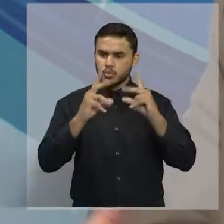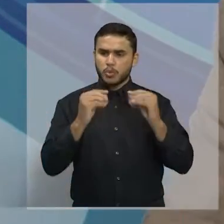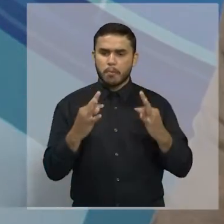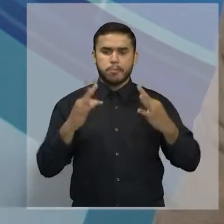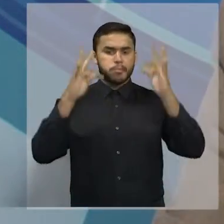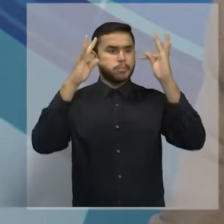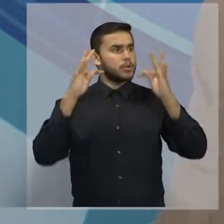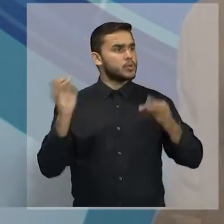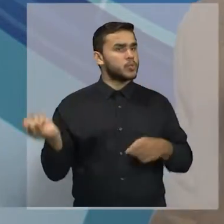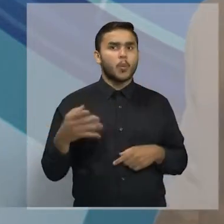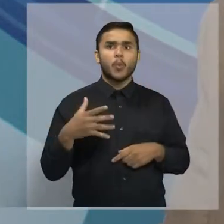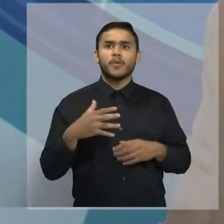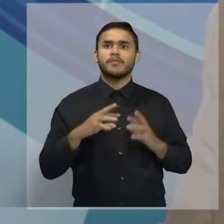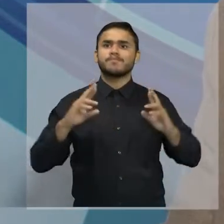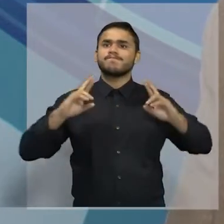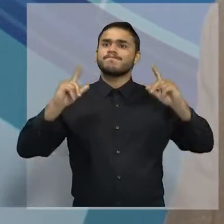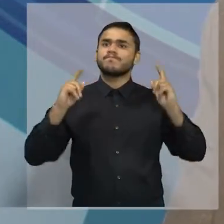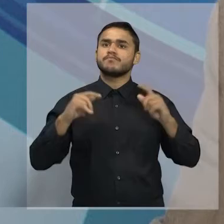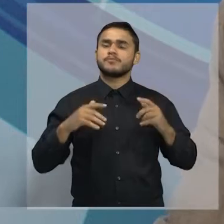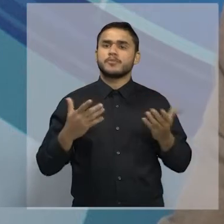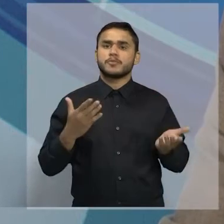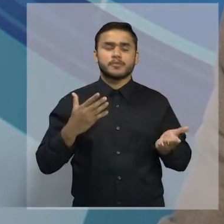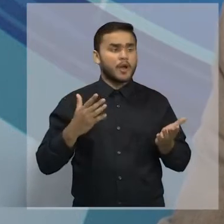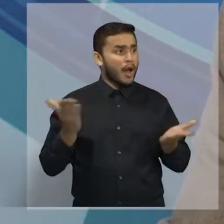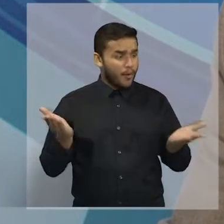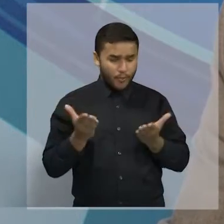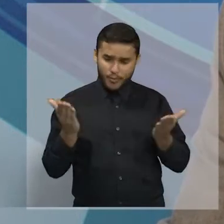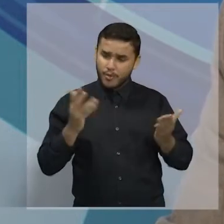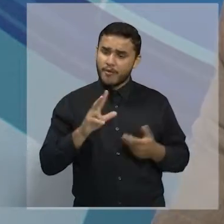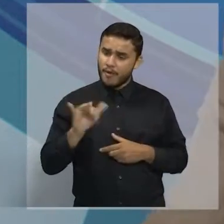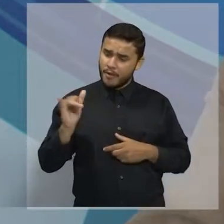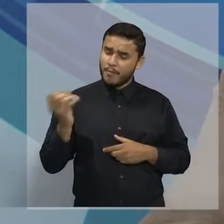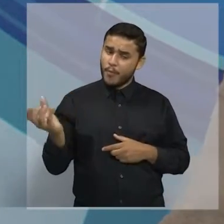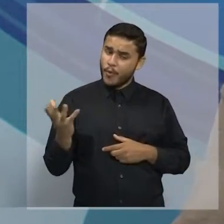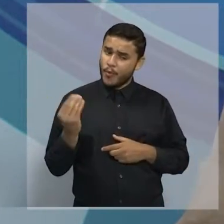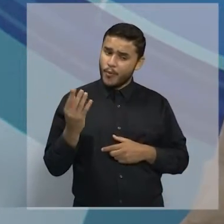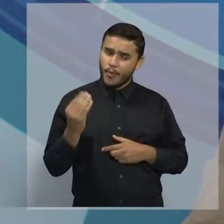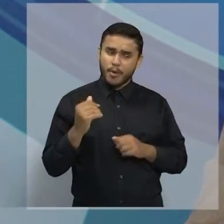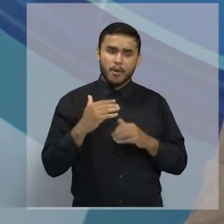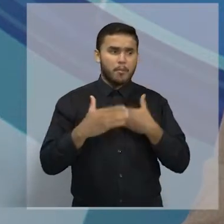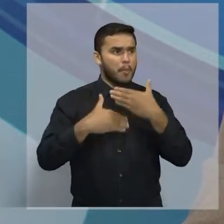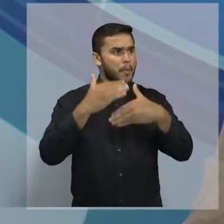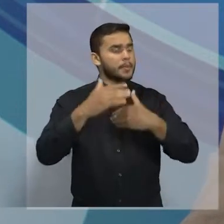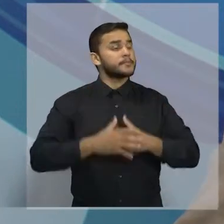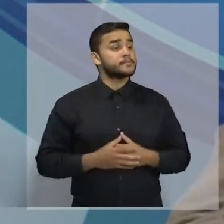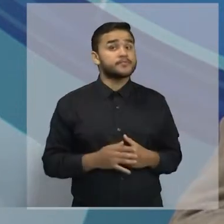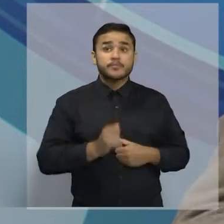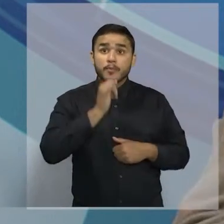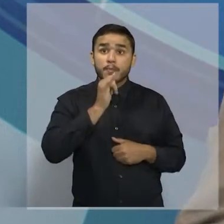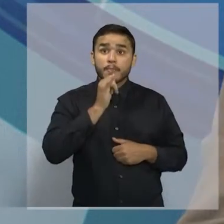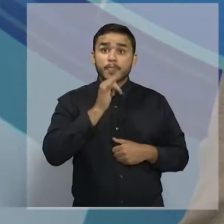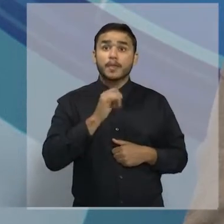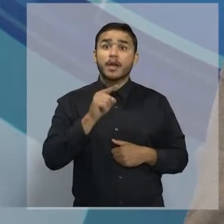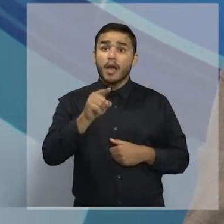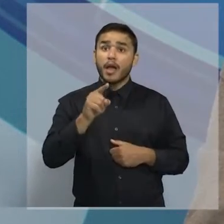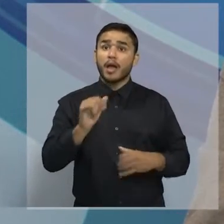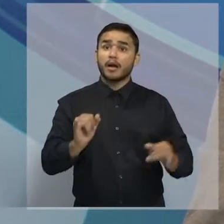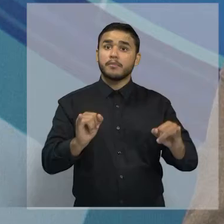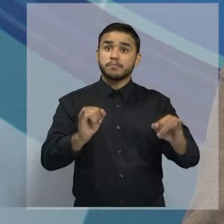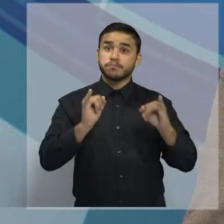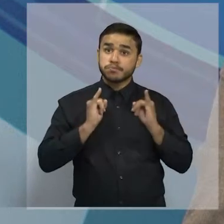grande dimensão e a tendência agora é aumentar mais ainda. Como a Previdência ela é baseada no